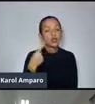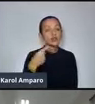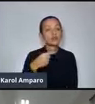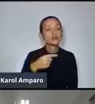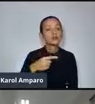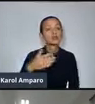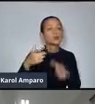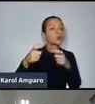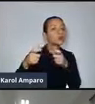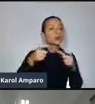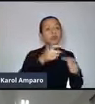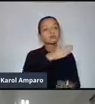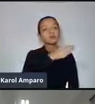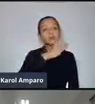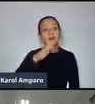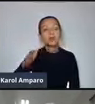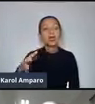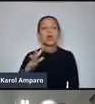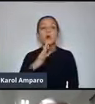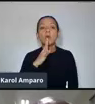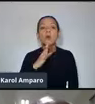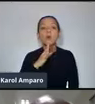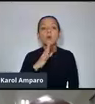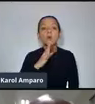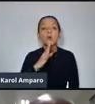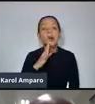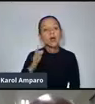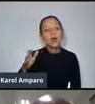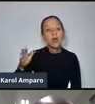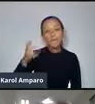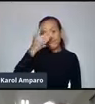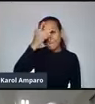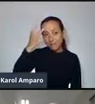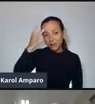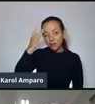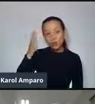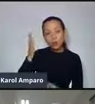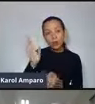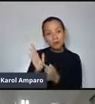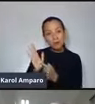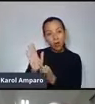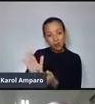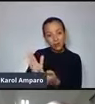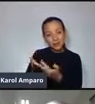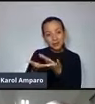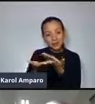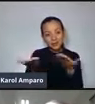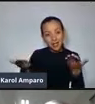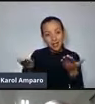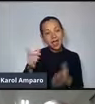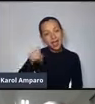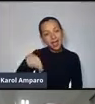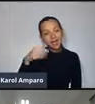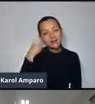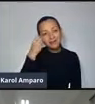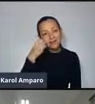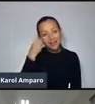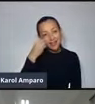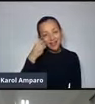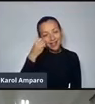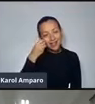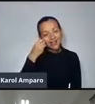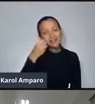vendo aqui? Esse é o caminho que cada um de vocês quiserem seguir, podem estar aqui, ó. Entendeu?